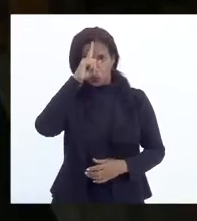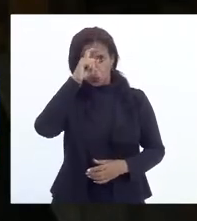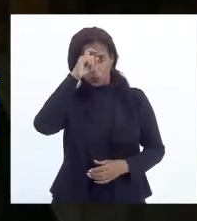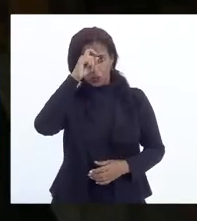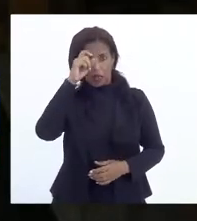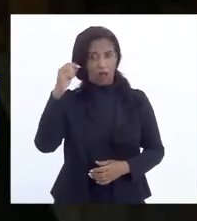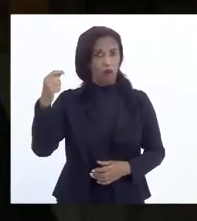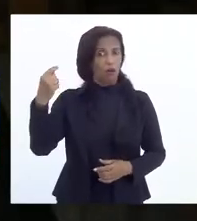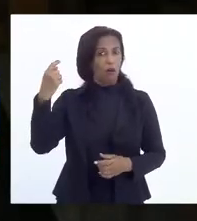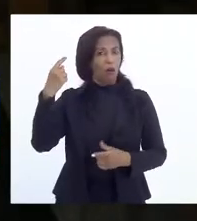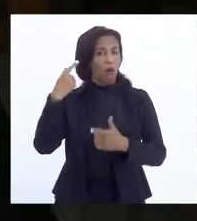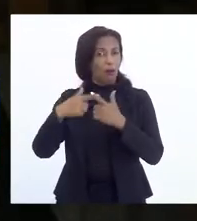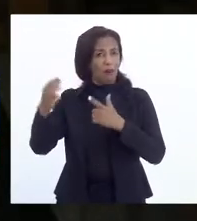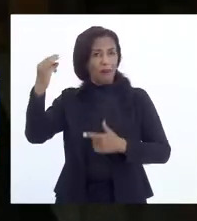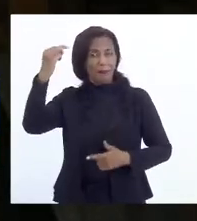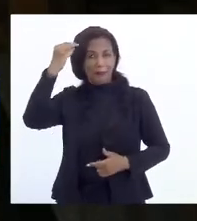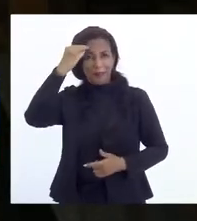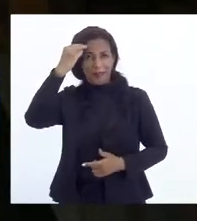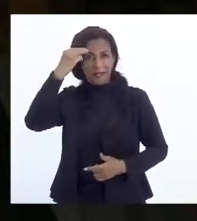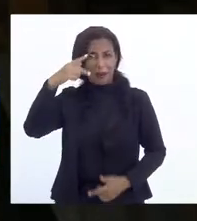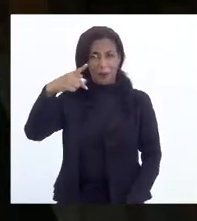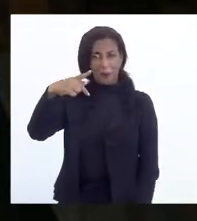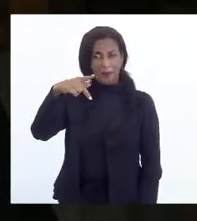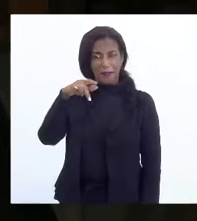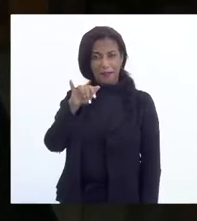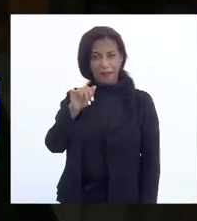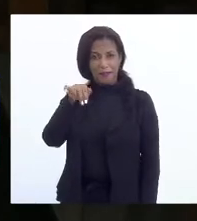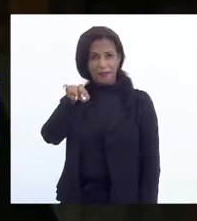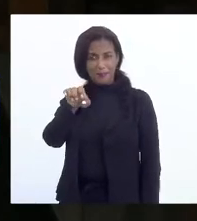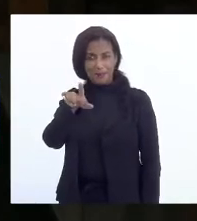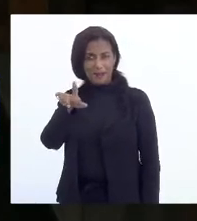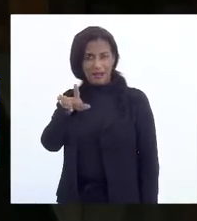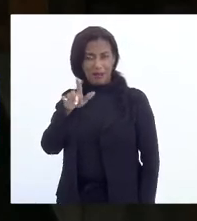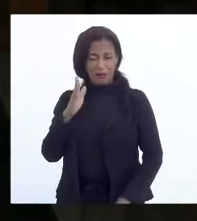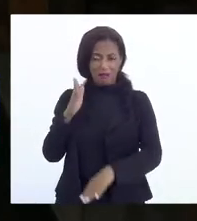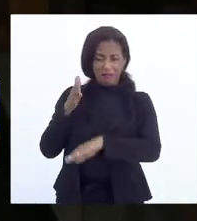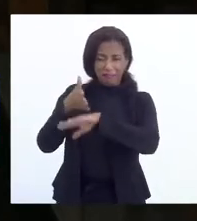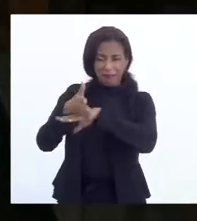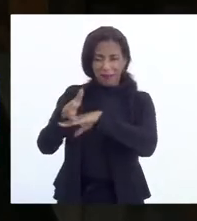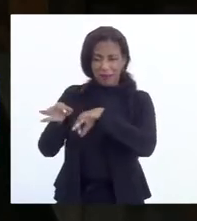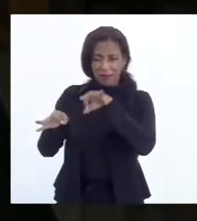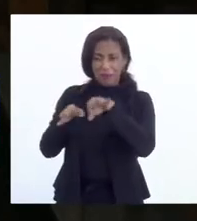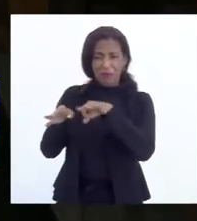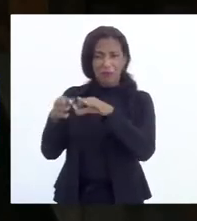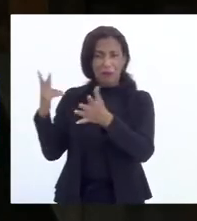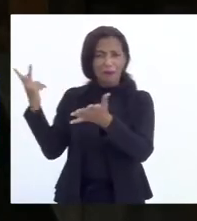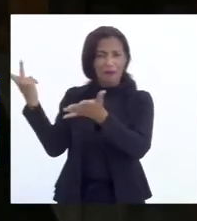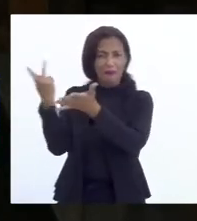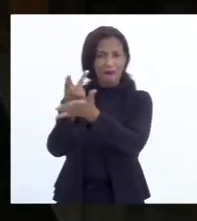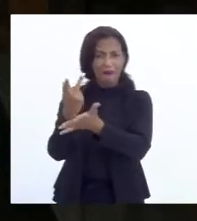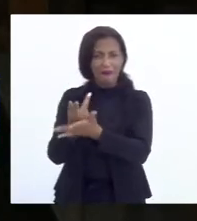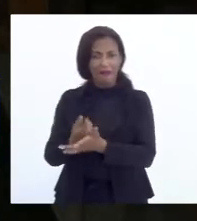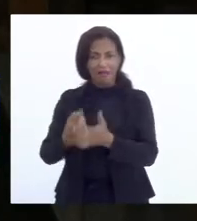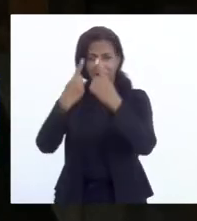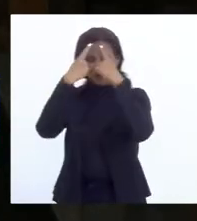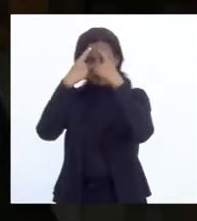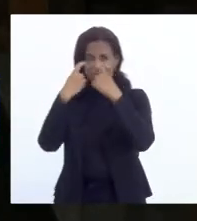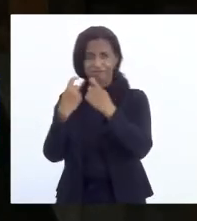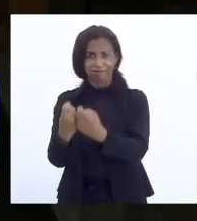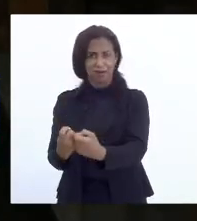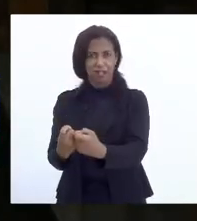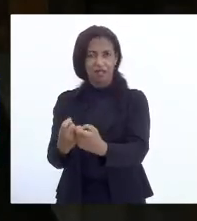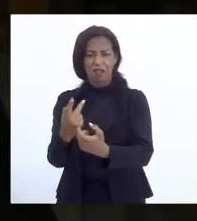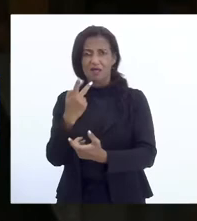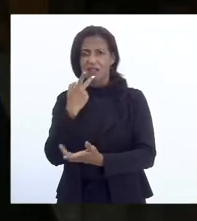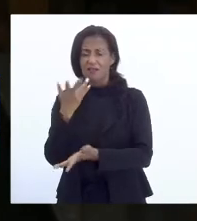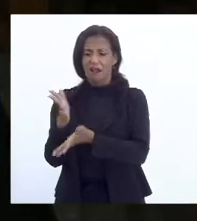psiquiátrico de forma absolutamente imprudente, agressiva e violenta, sem